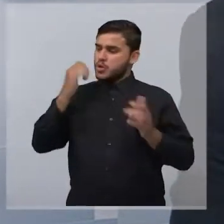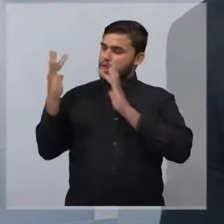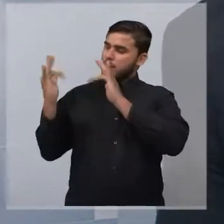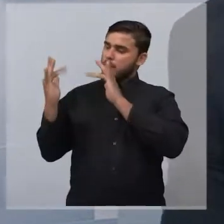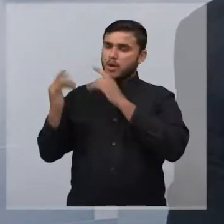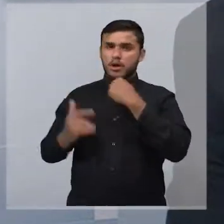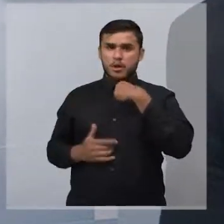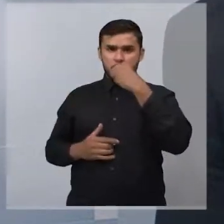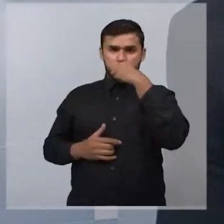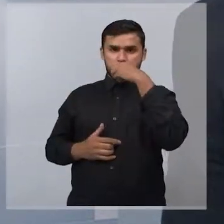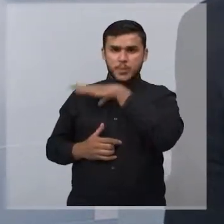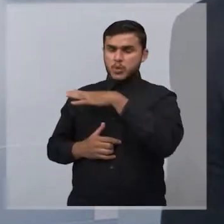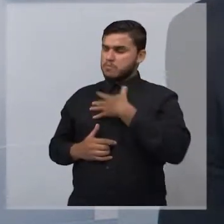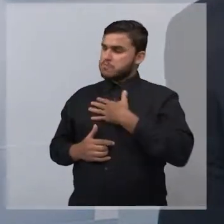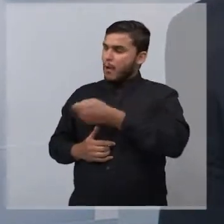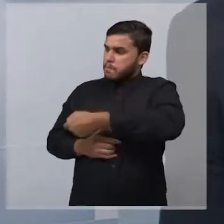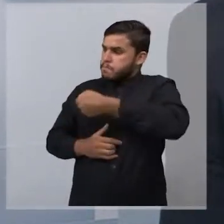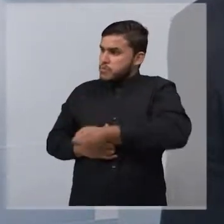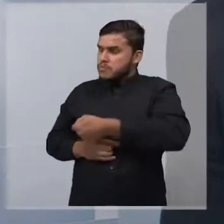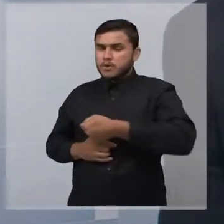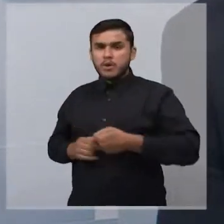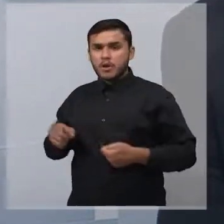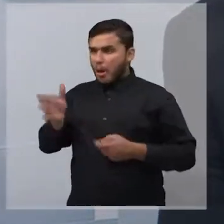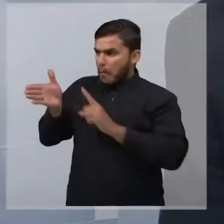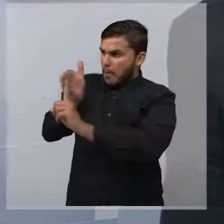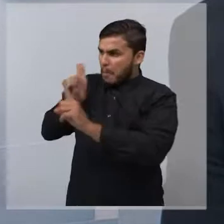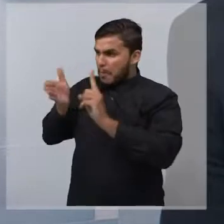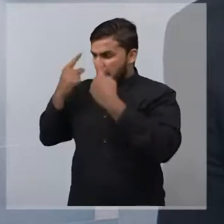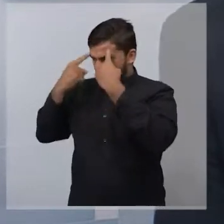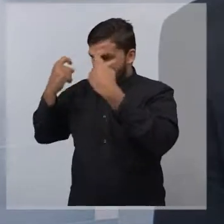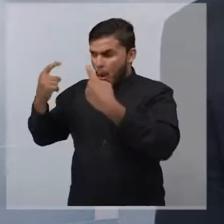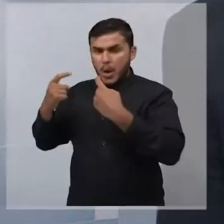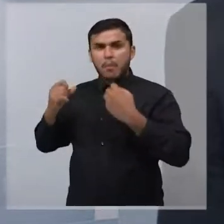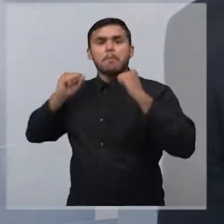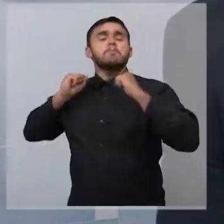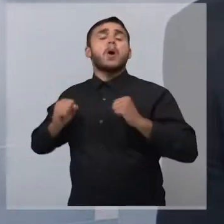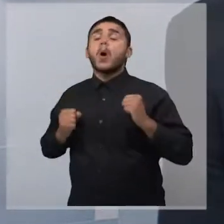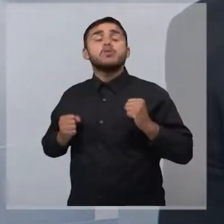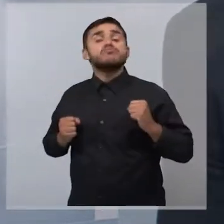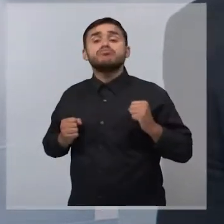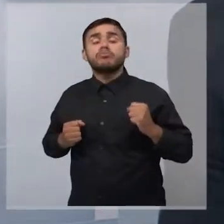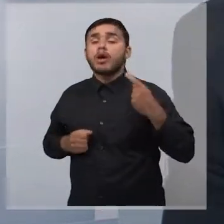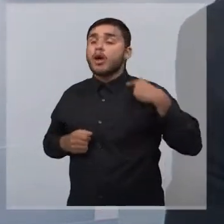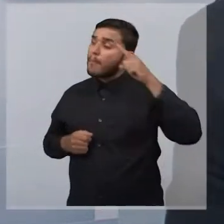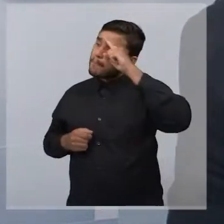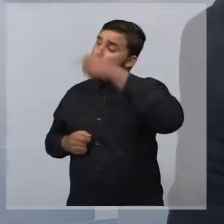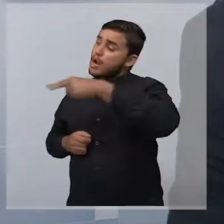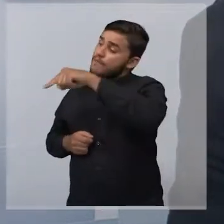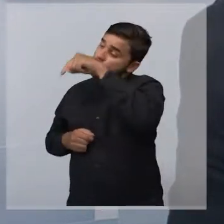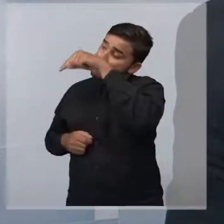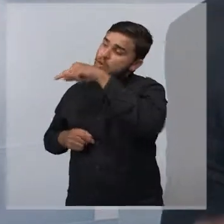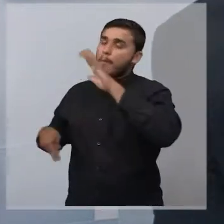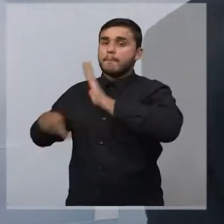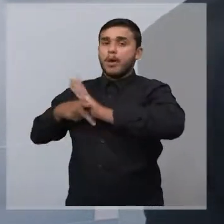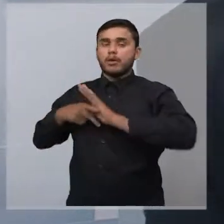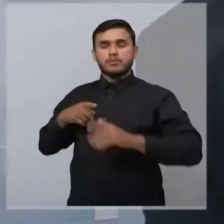exercer com a sua namorada uma relação de posse, de intolerância. Abusiva, né? Abusiva. Pois ele vai ter que pensar